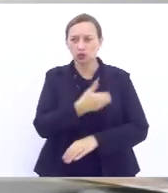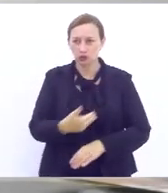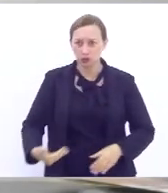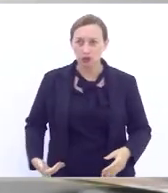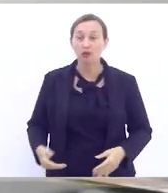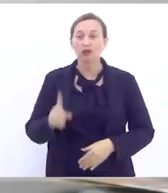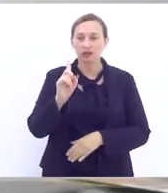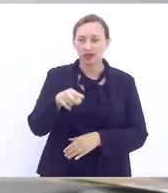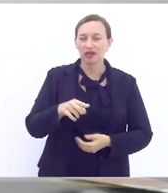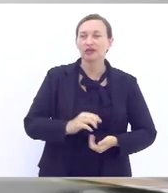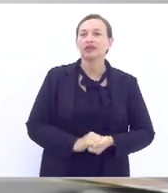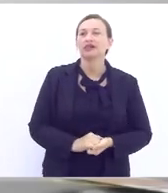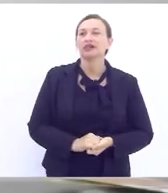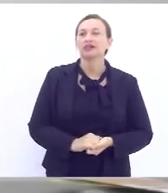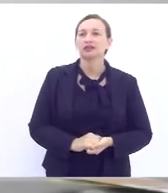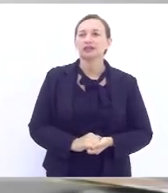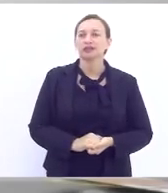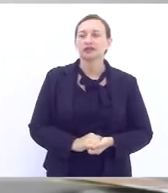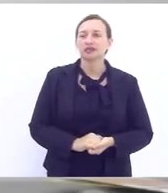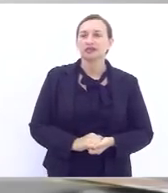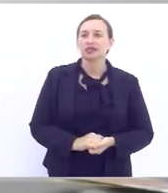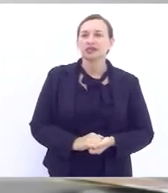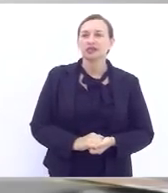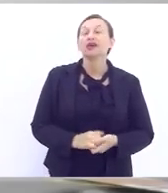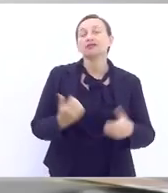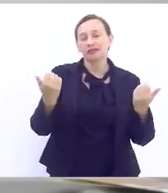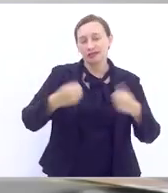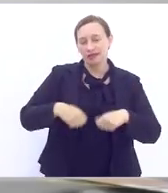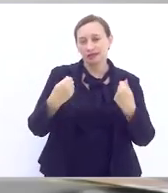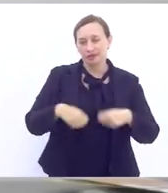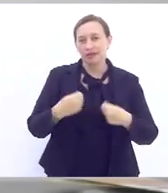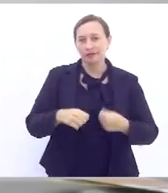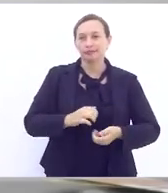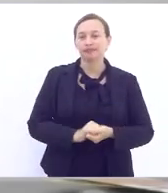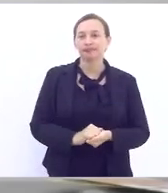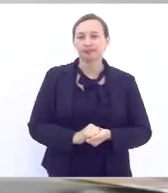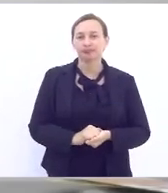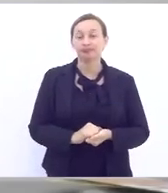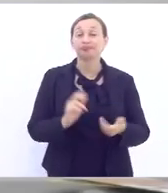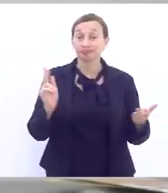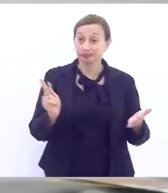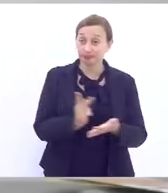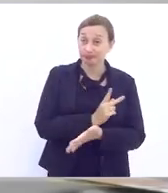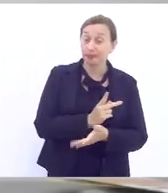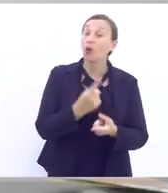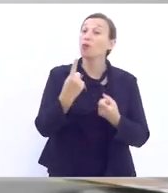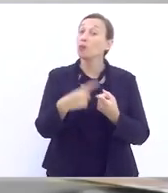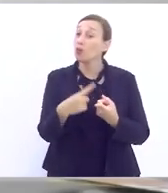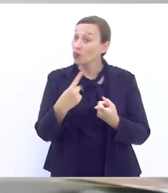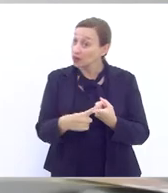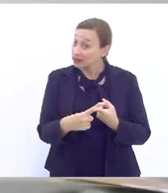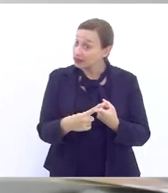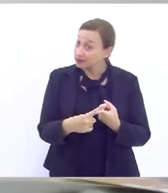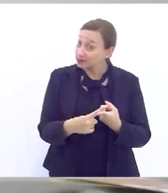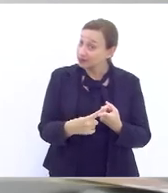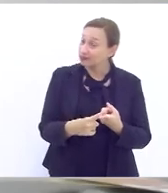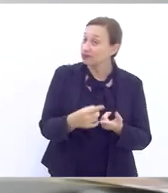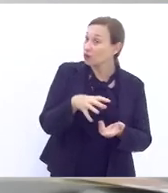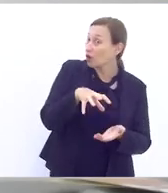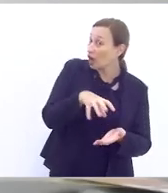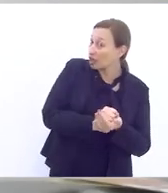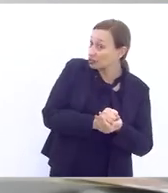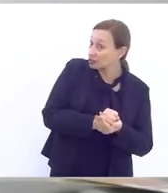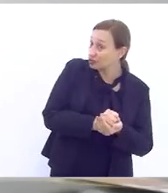do concurso público e da imperiosa necessidade de isso acontecer até porque registre